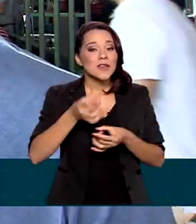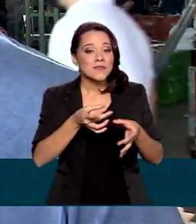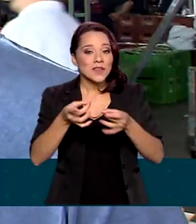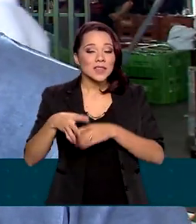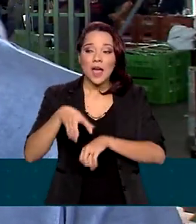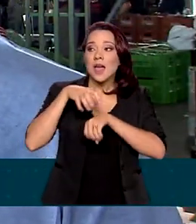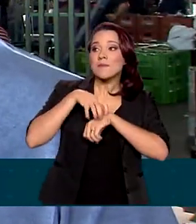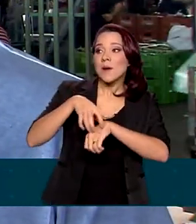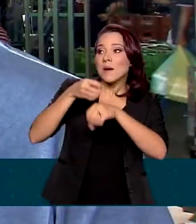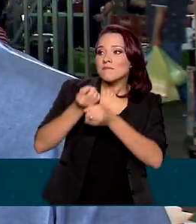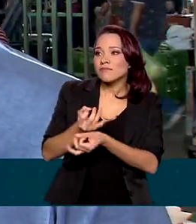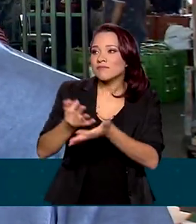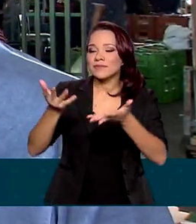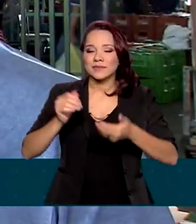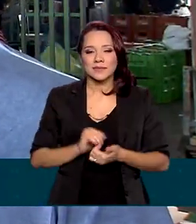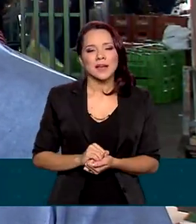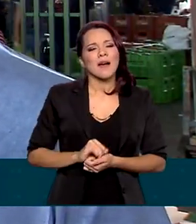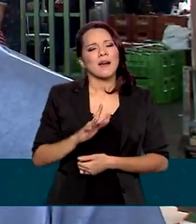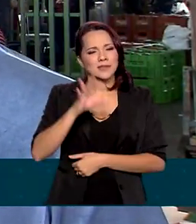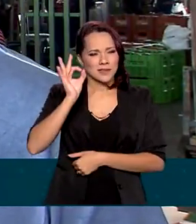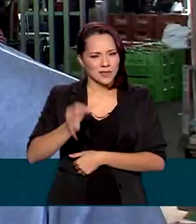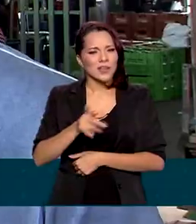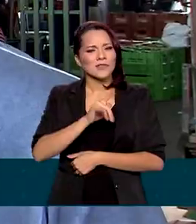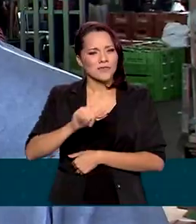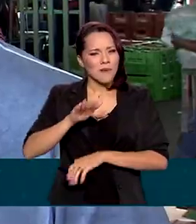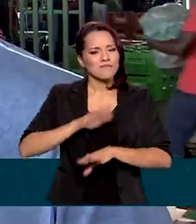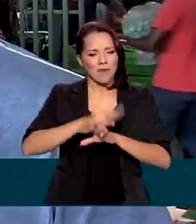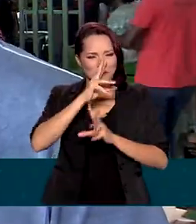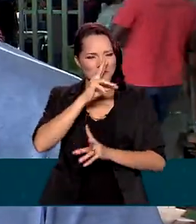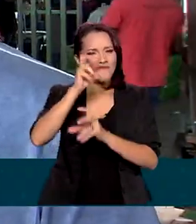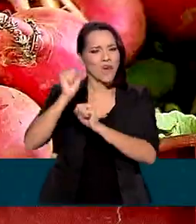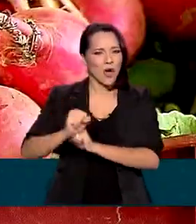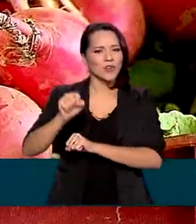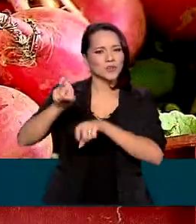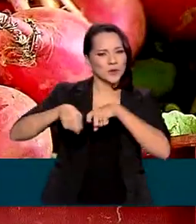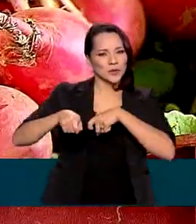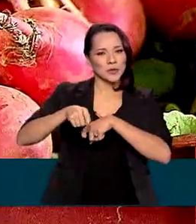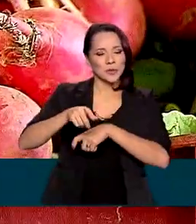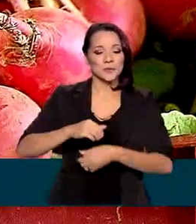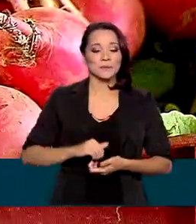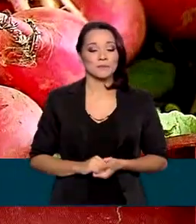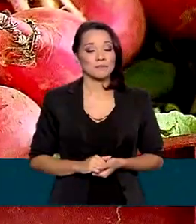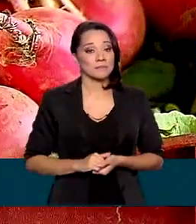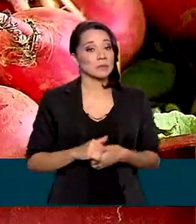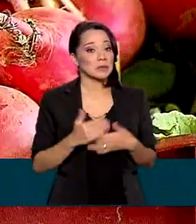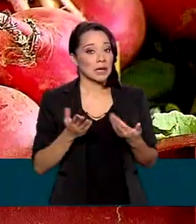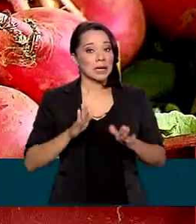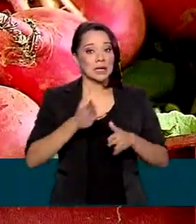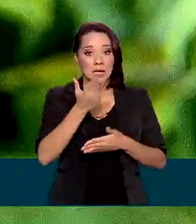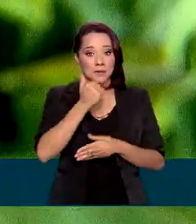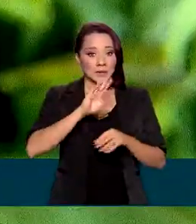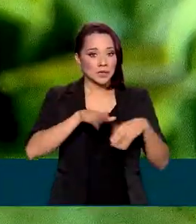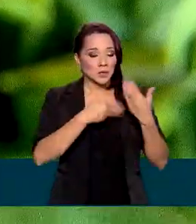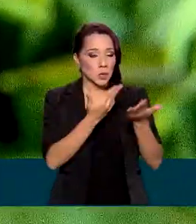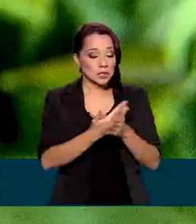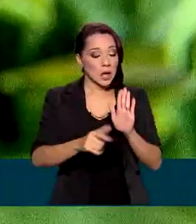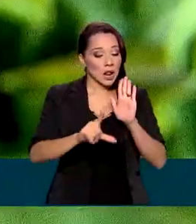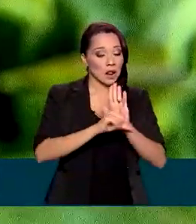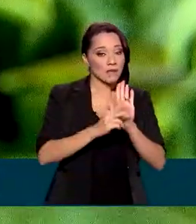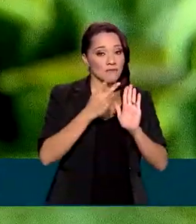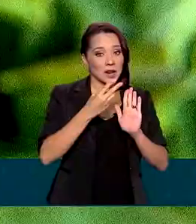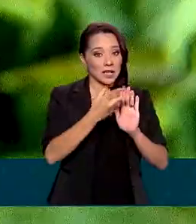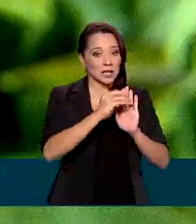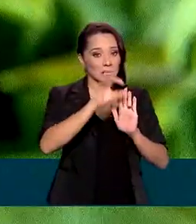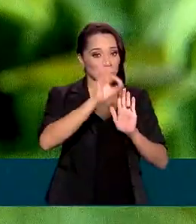escoar. Então eu tenho certeza que isso fortaleceu bastante o produtor rural. A lei da alimentação escolar determina que 30%